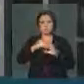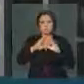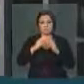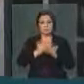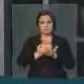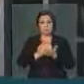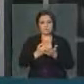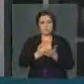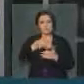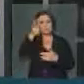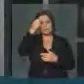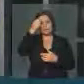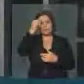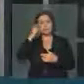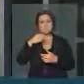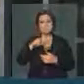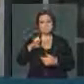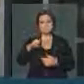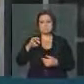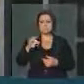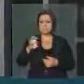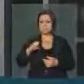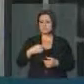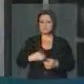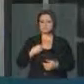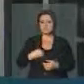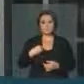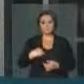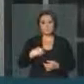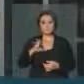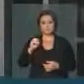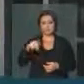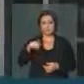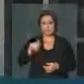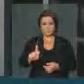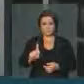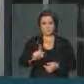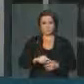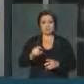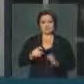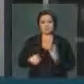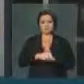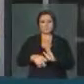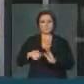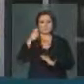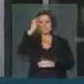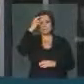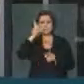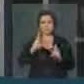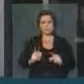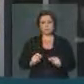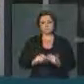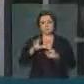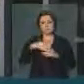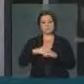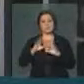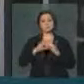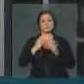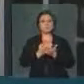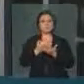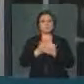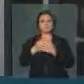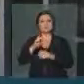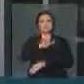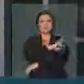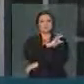viva uma organização não governamental voltada para a promoção da cultura da Paz nas escolas